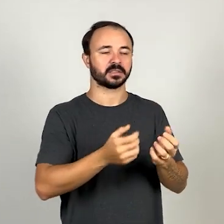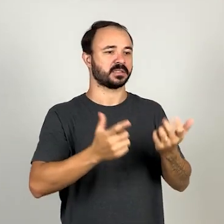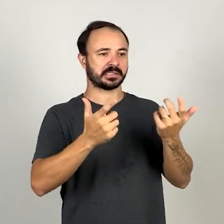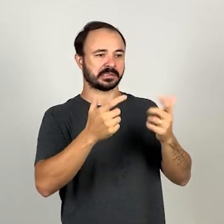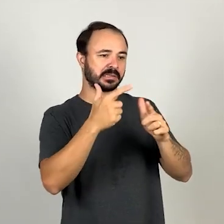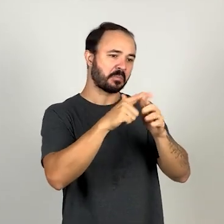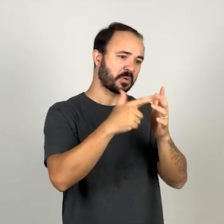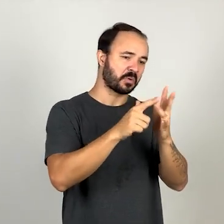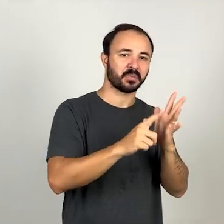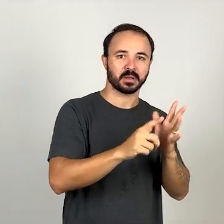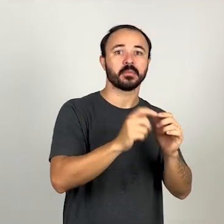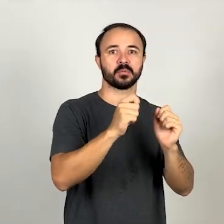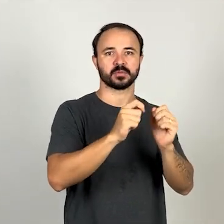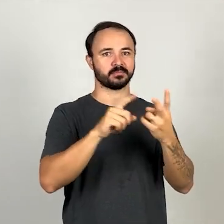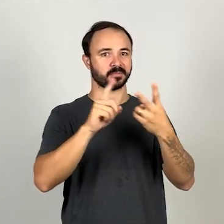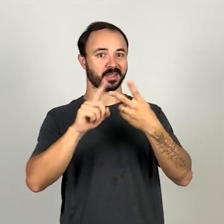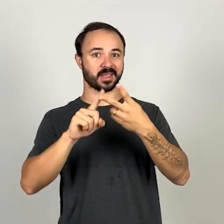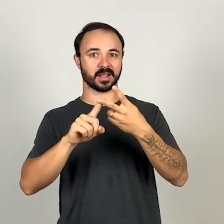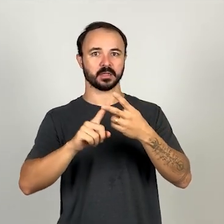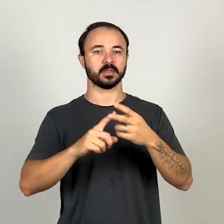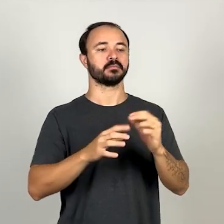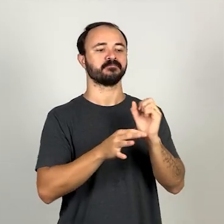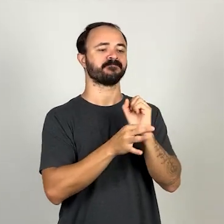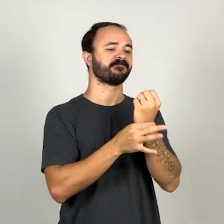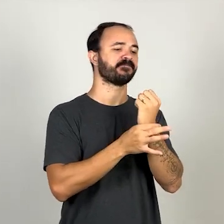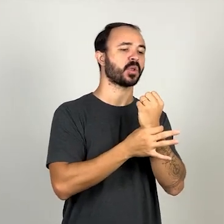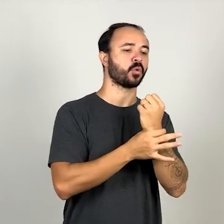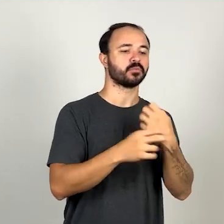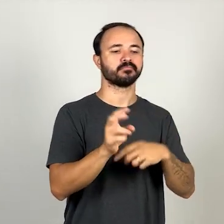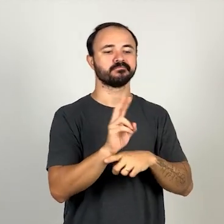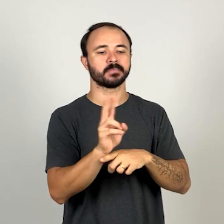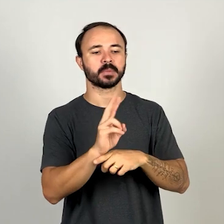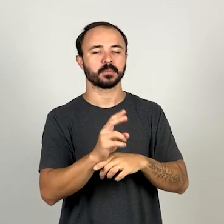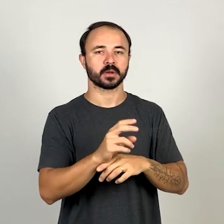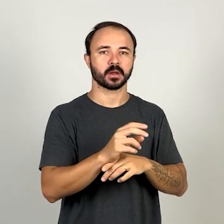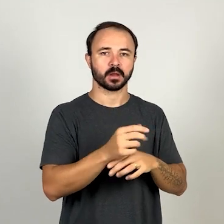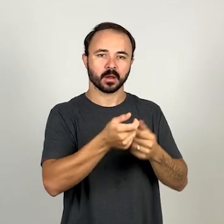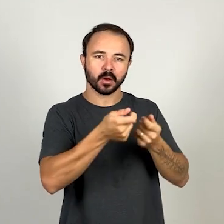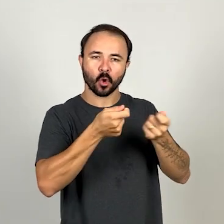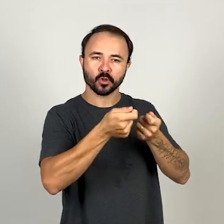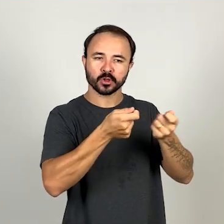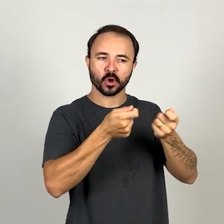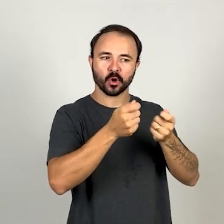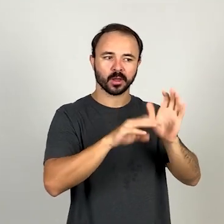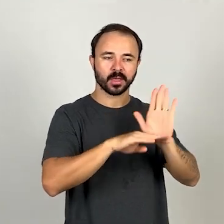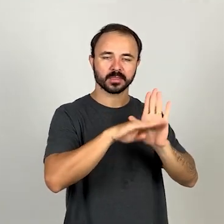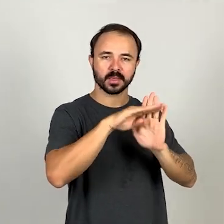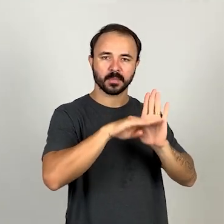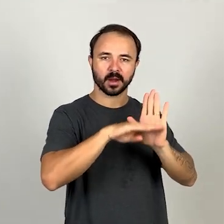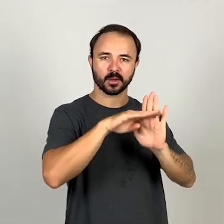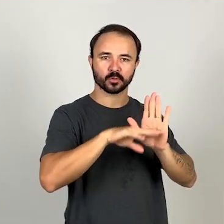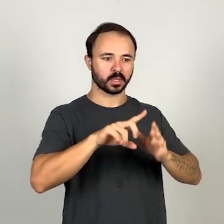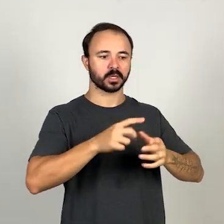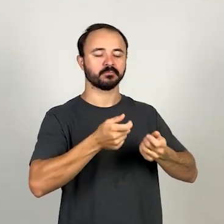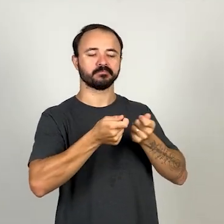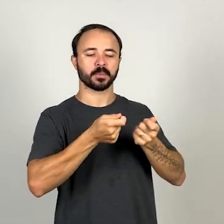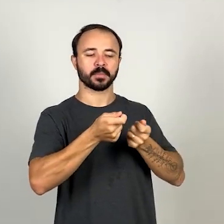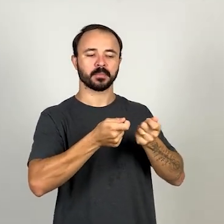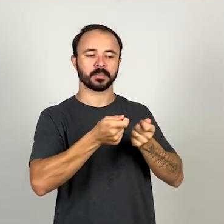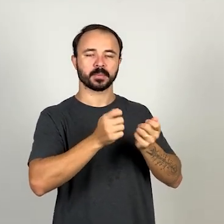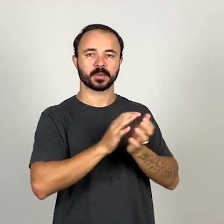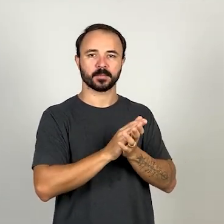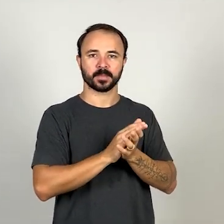cargas elétricas, que vai fazer com que esse resistor tenha um certo aquecimento, mas se não fosse isso, os nossos